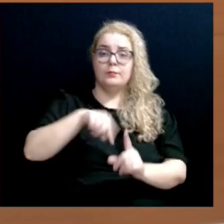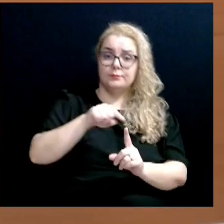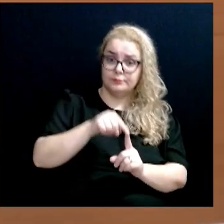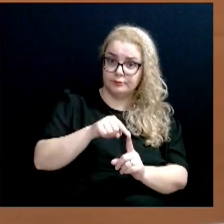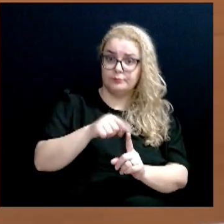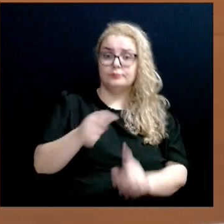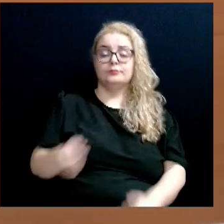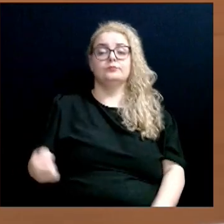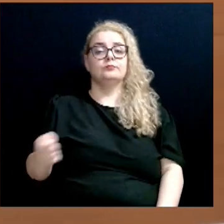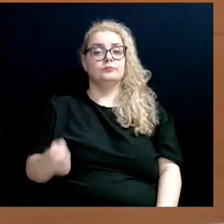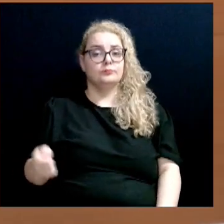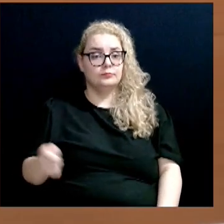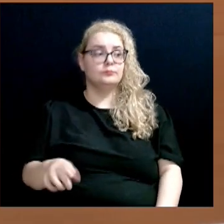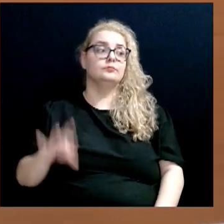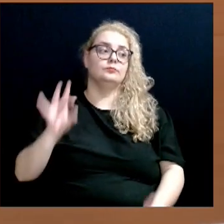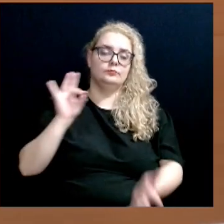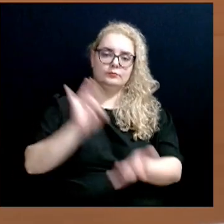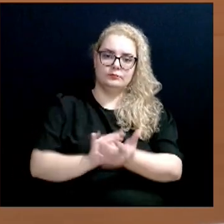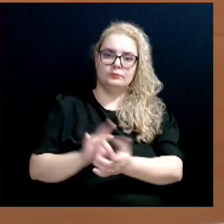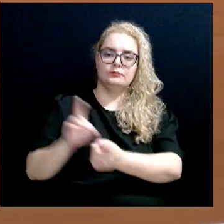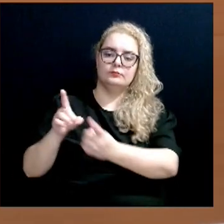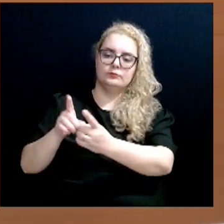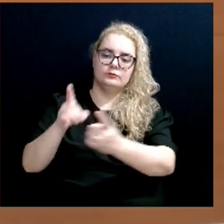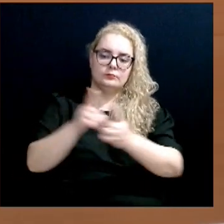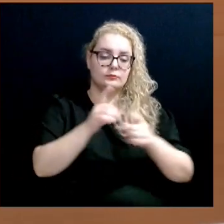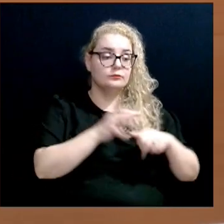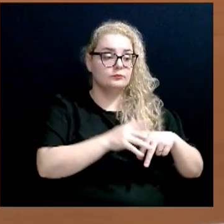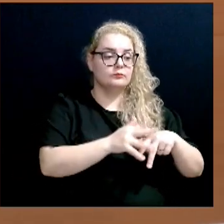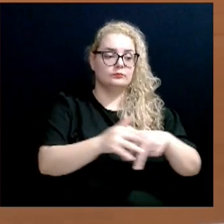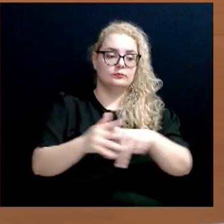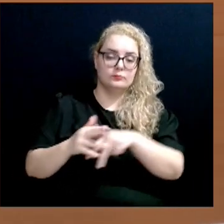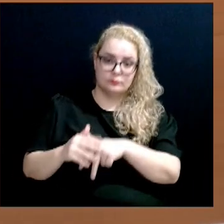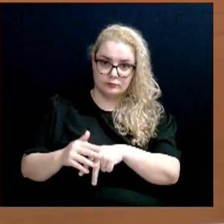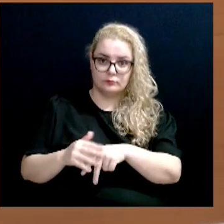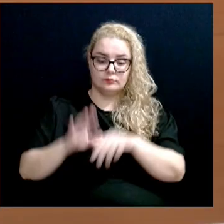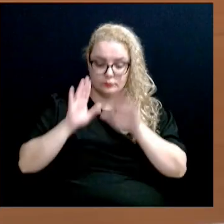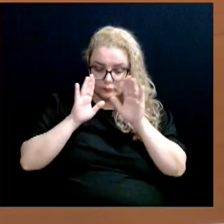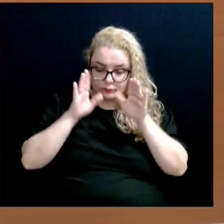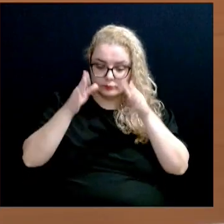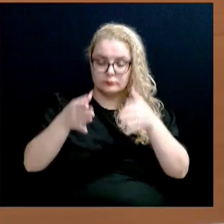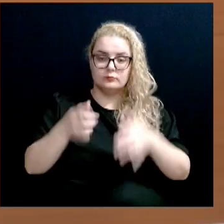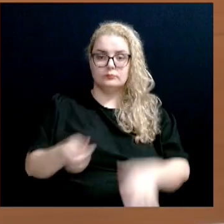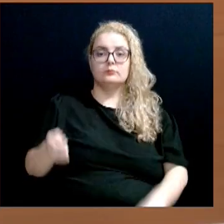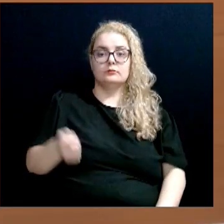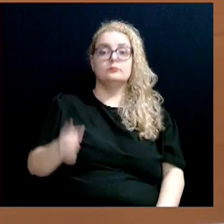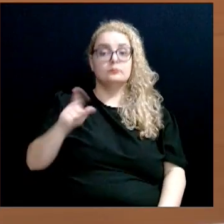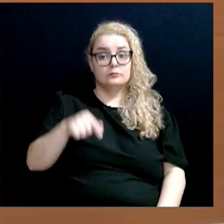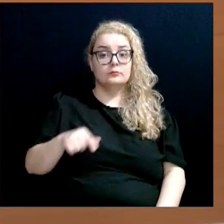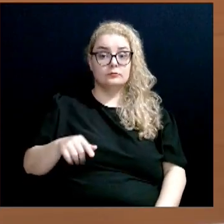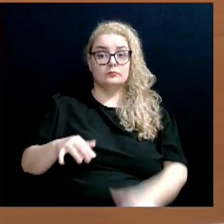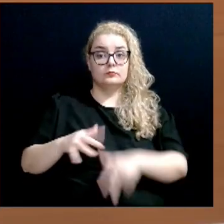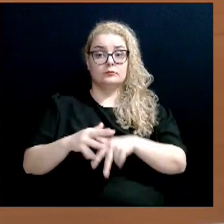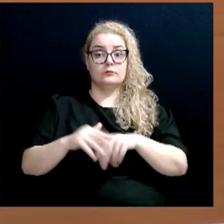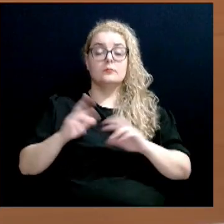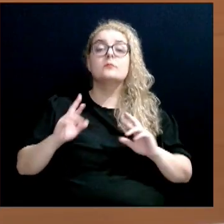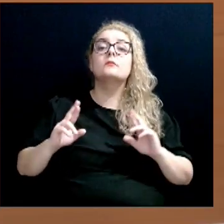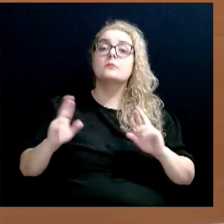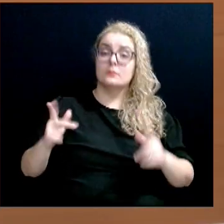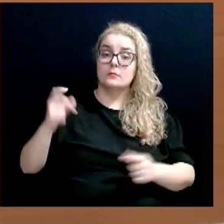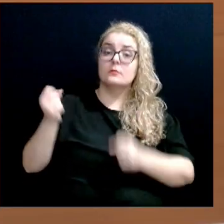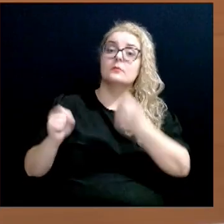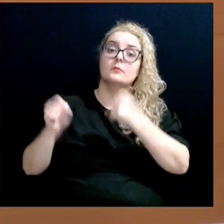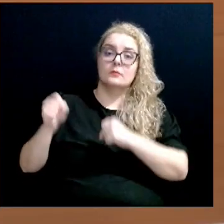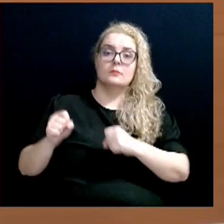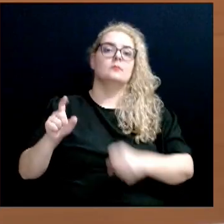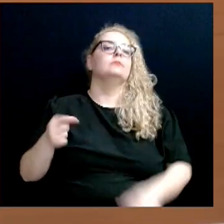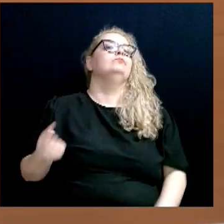é realmente atender paciente. O foco da associação é o paciente, diferente da indústria, que o foco é o lucro, né?